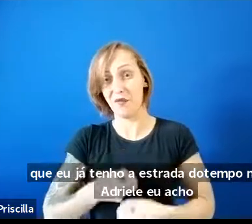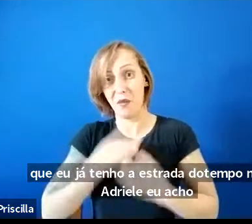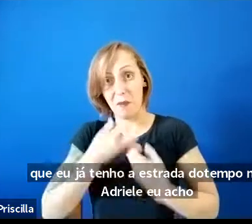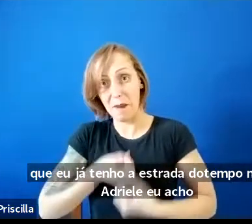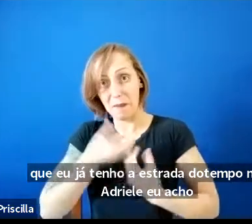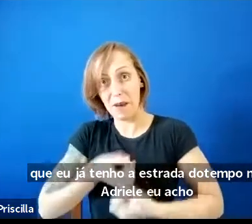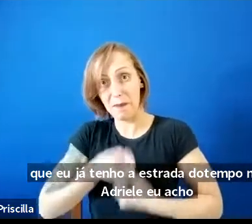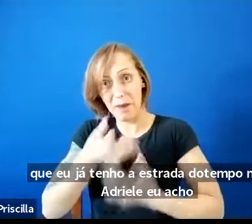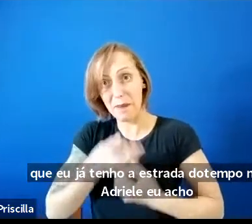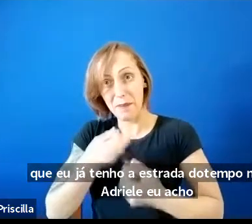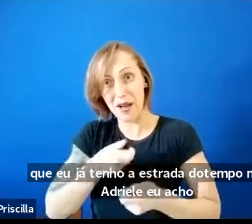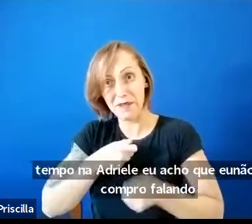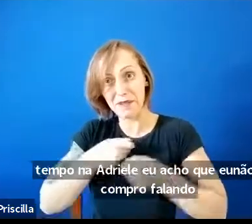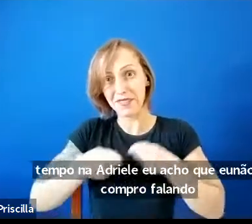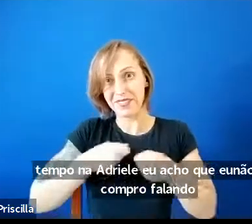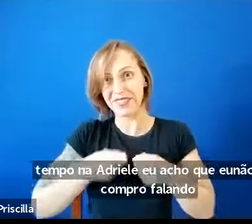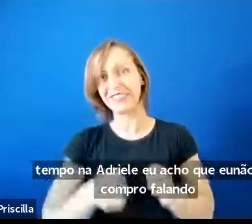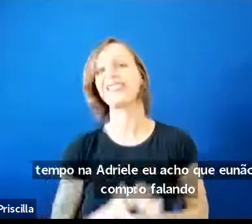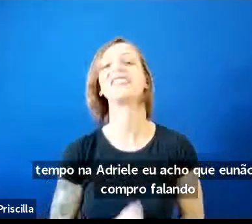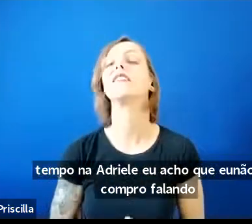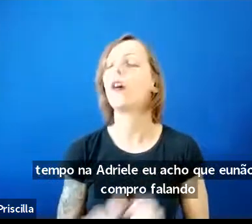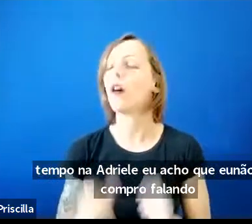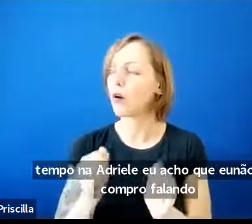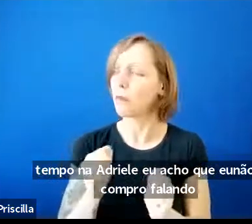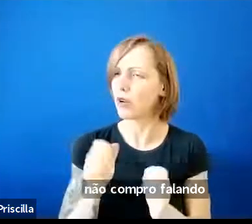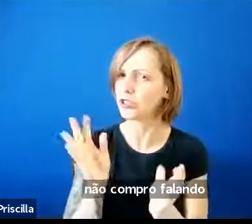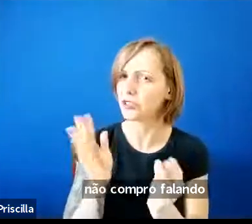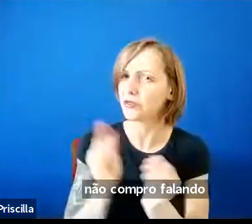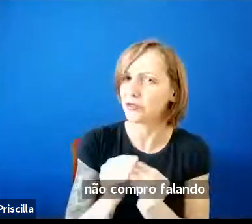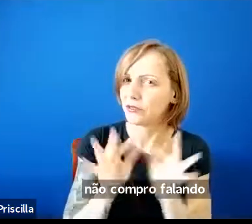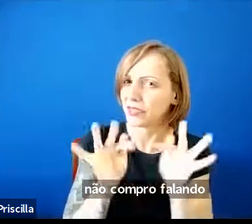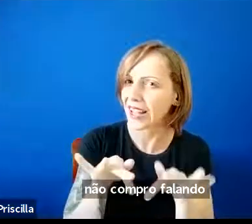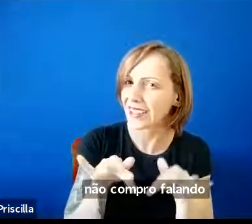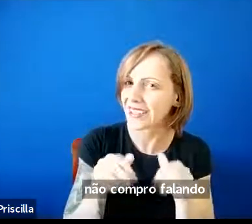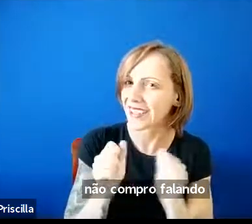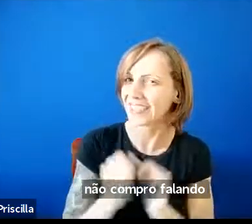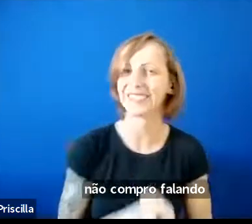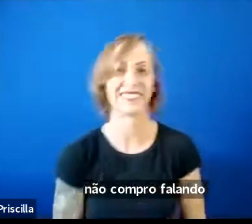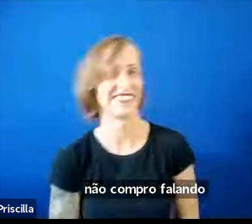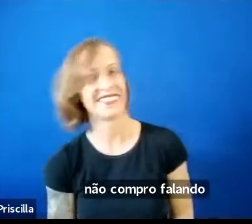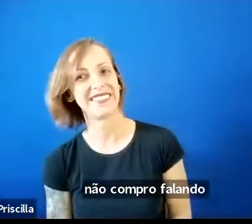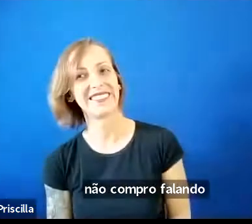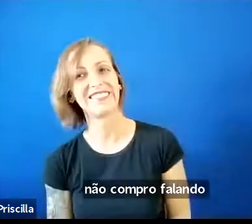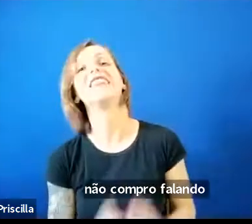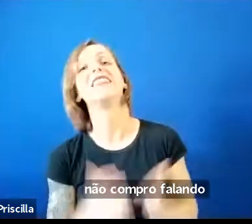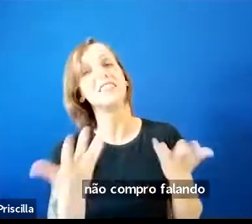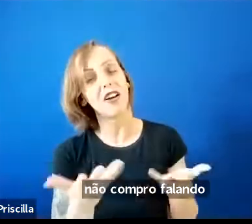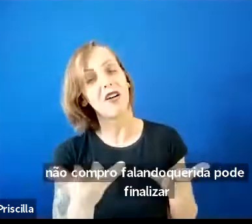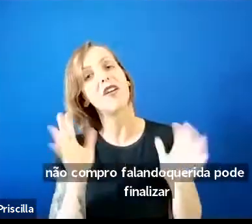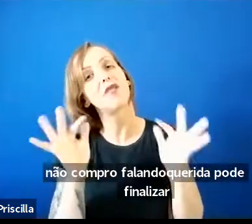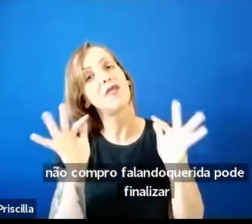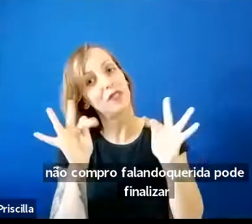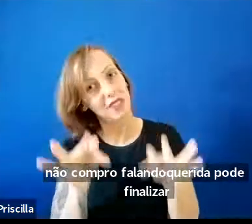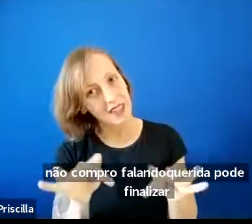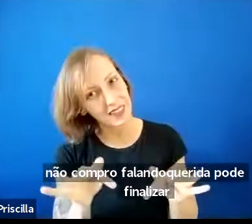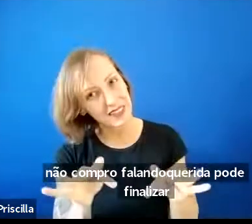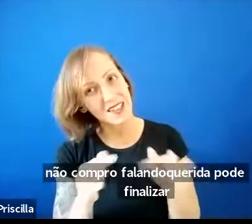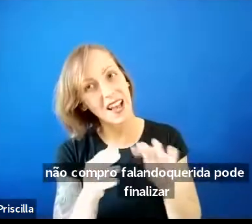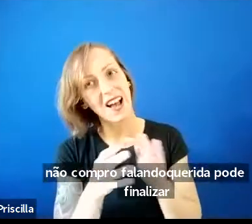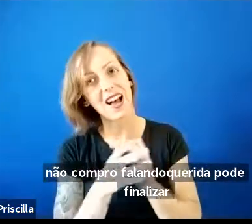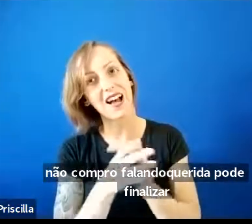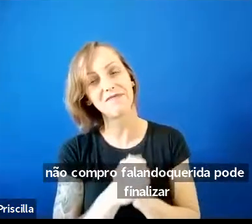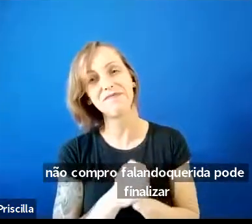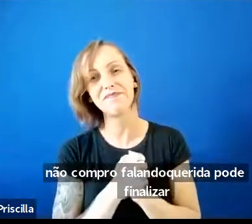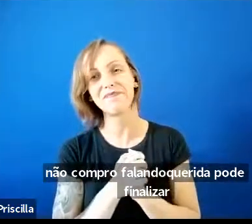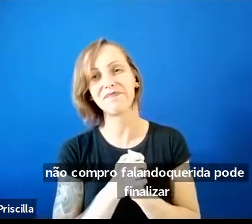Me segura Mas aí. pode finalizar, querida. Pode finalizar teu. Eu vou finalizar, então, do jeito que